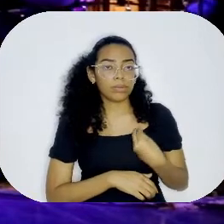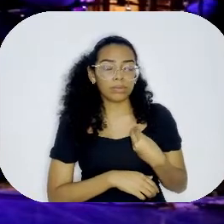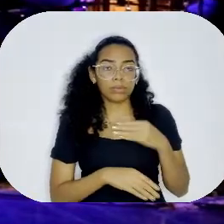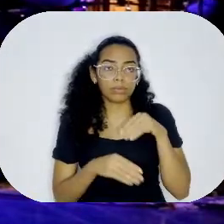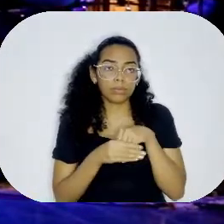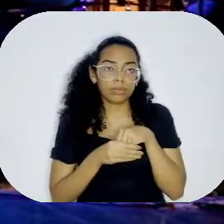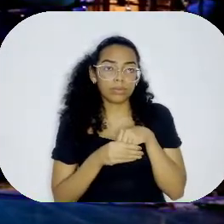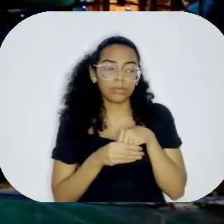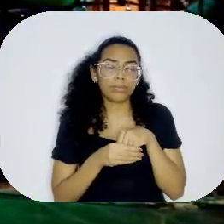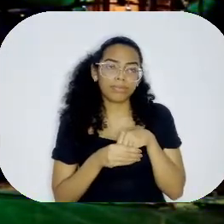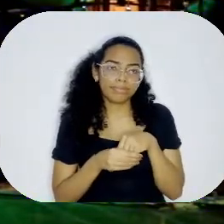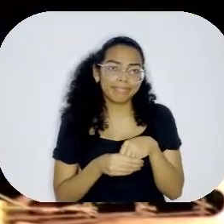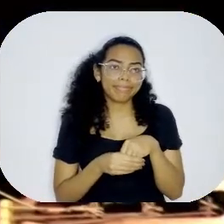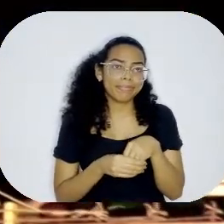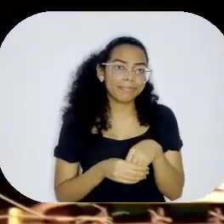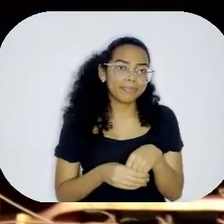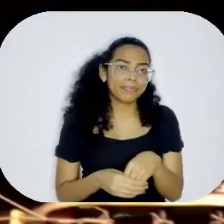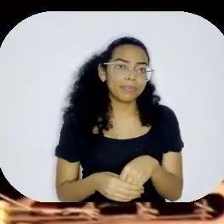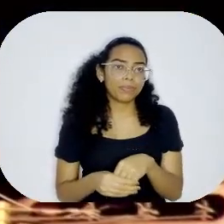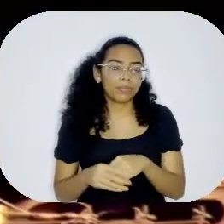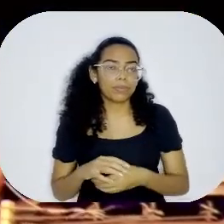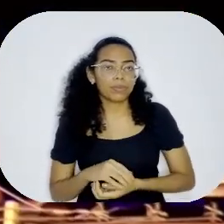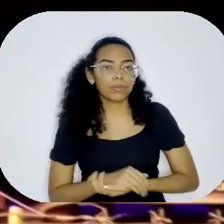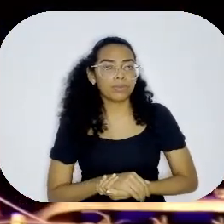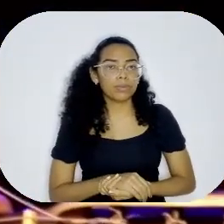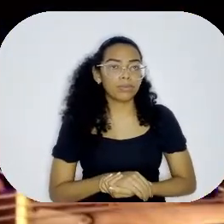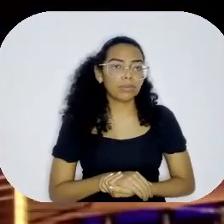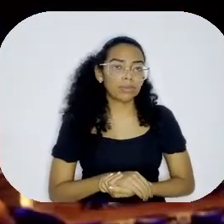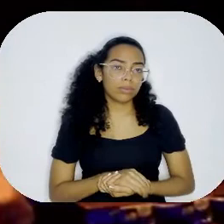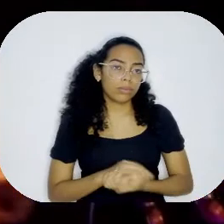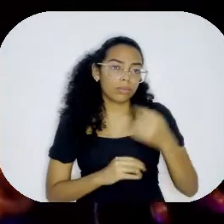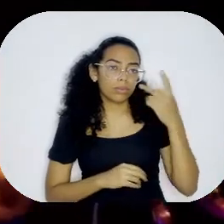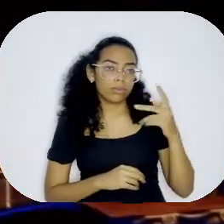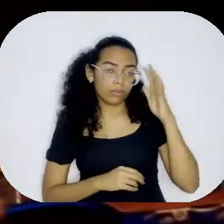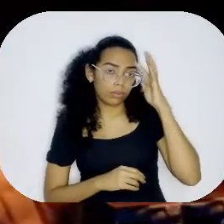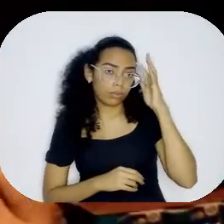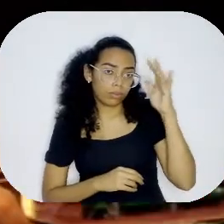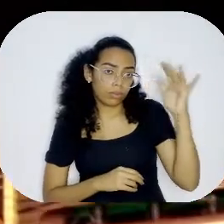um dos que vivos depositam em ti